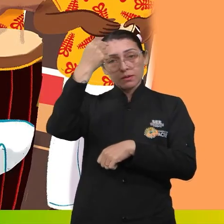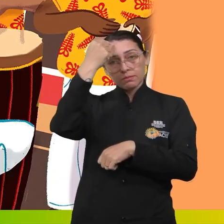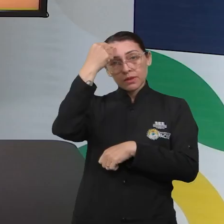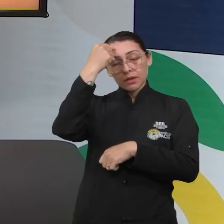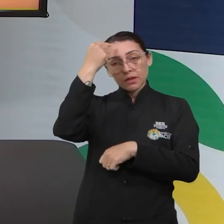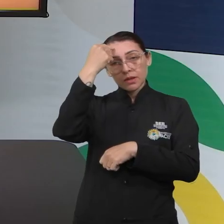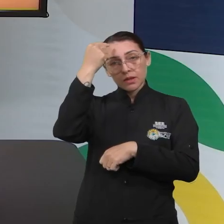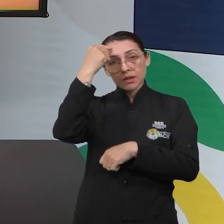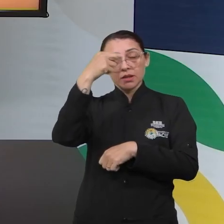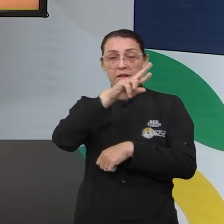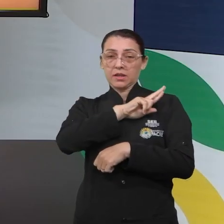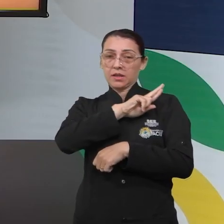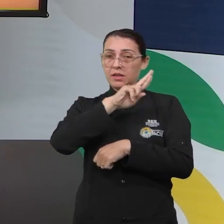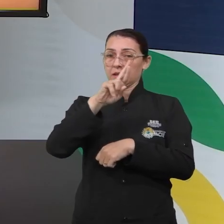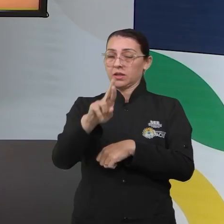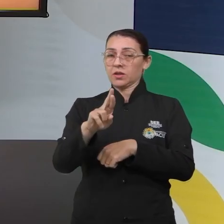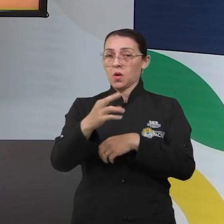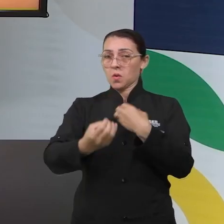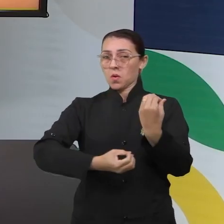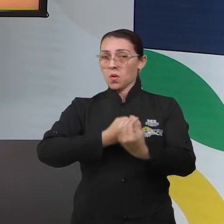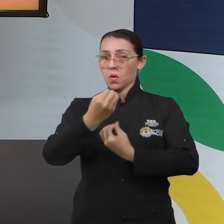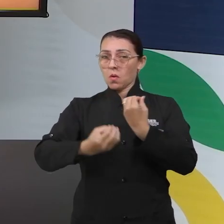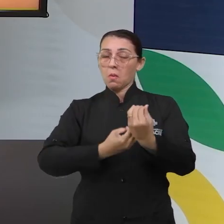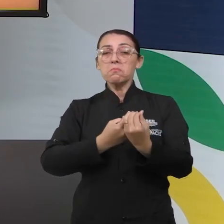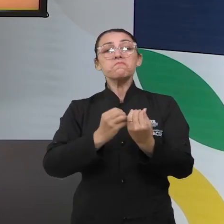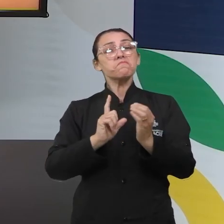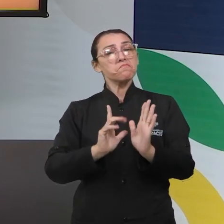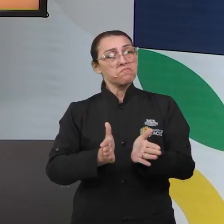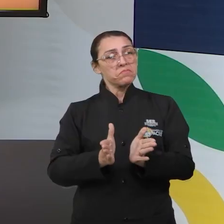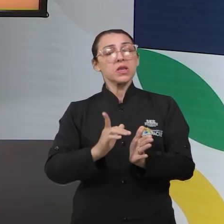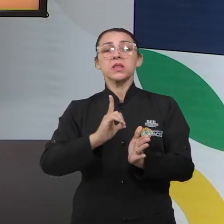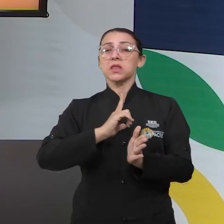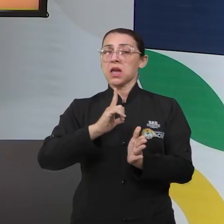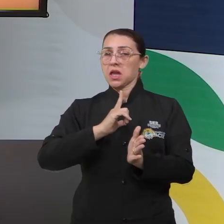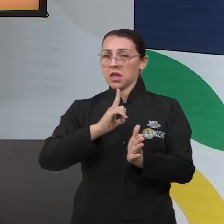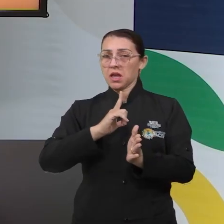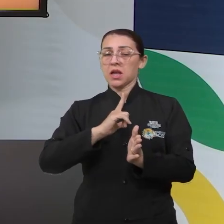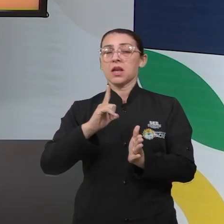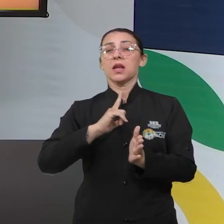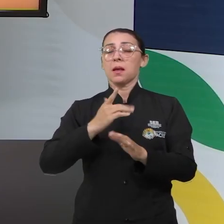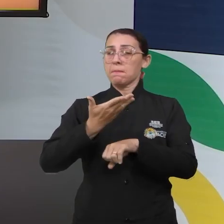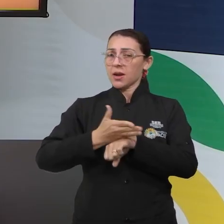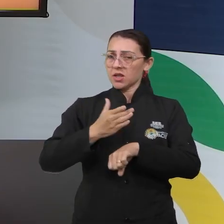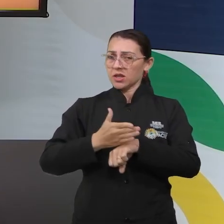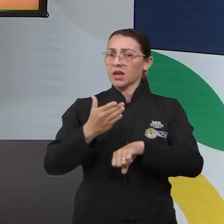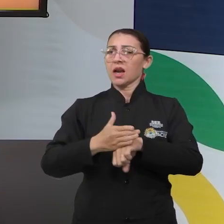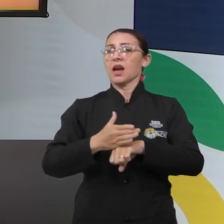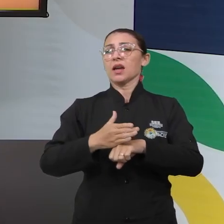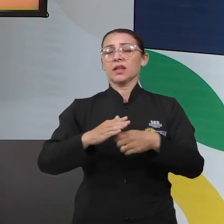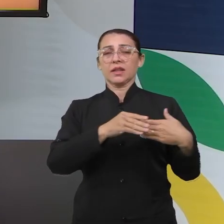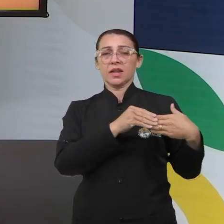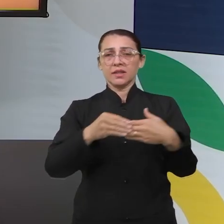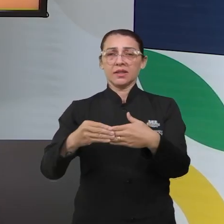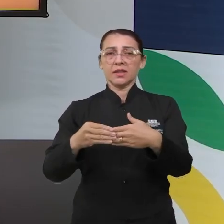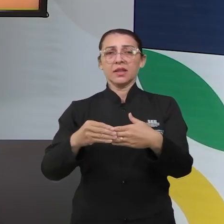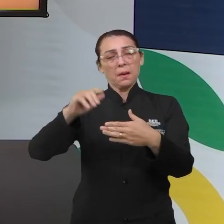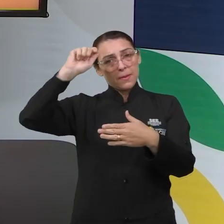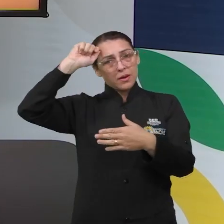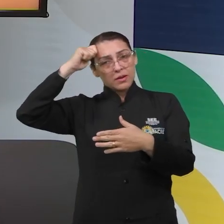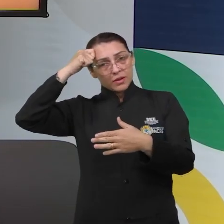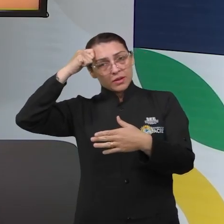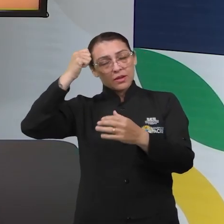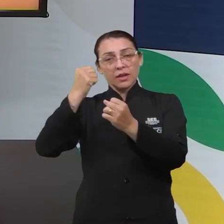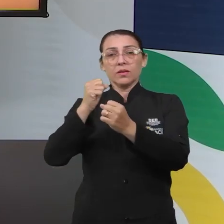pensarmos essas religiões como existentes, como religiões que foram, né, trazidas pelos